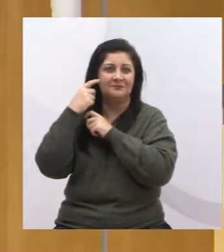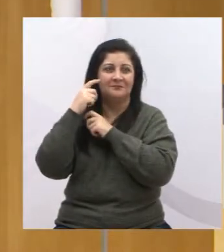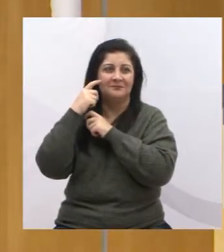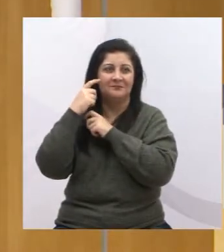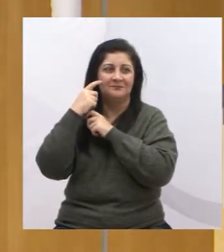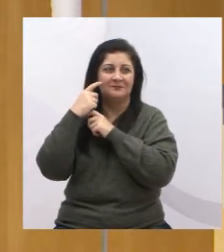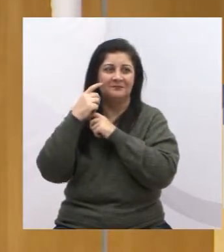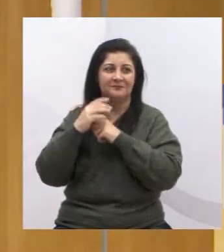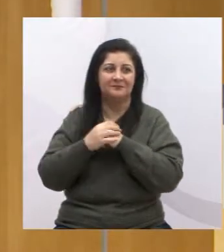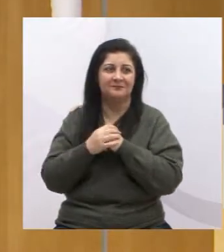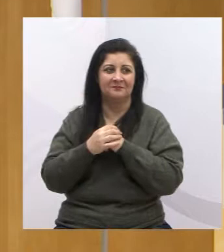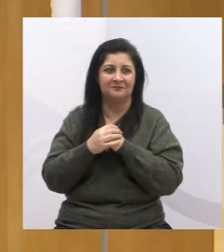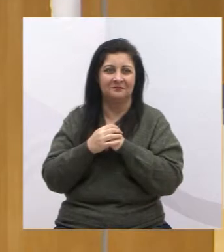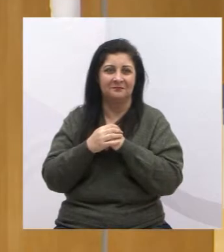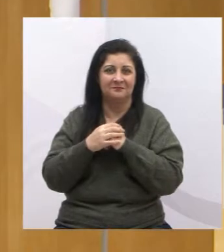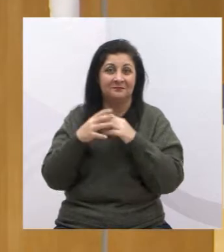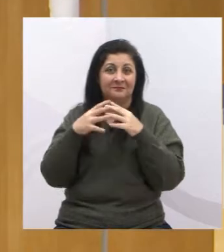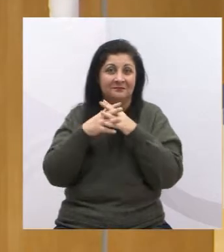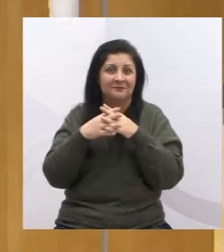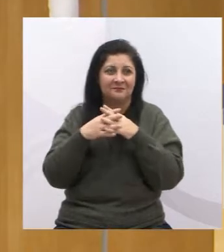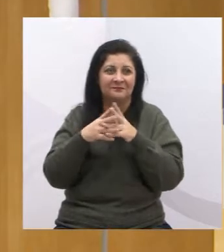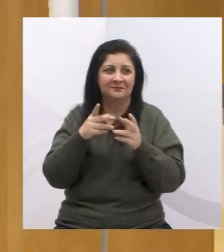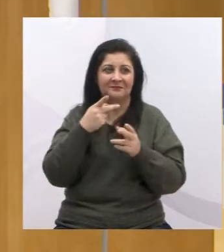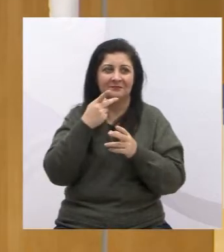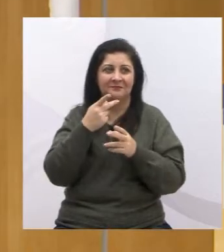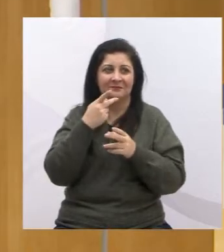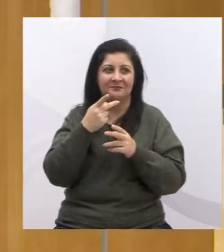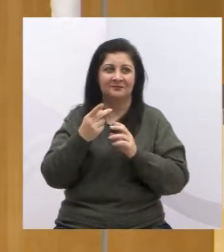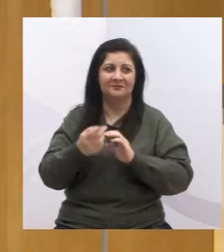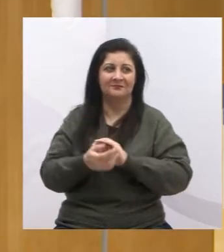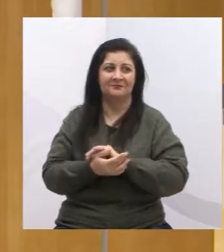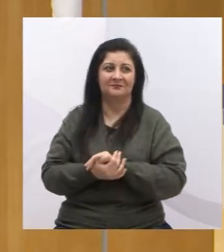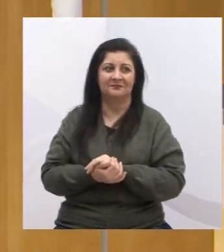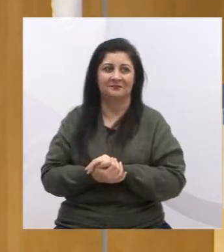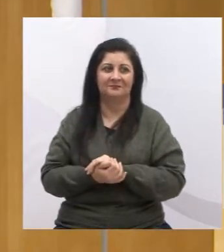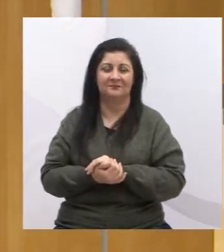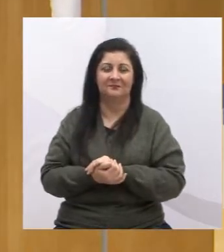aqui, vou ver se eu consigo falar direitinho aqui.